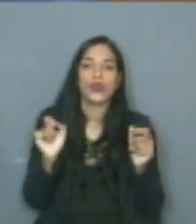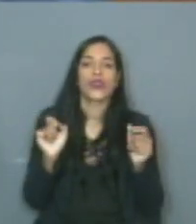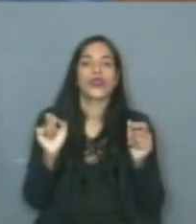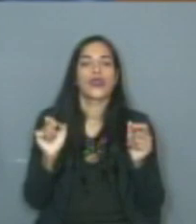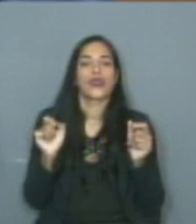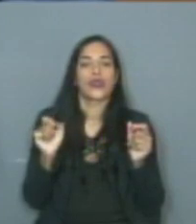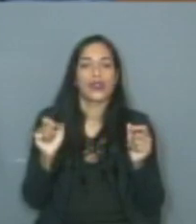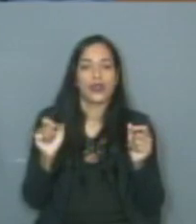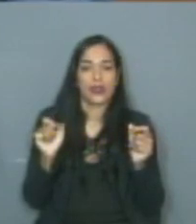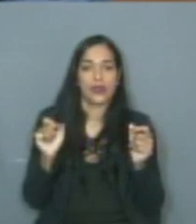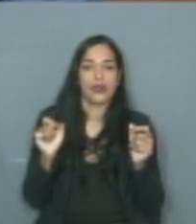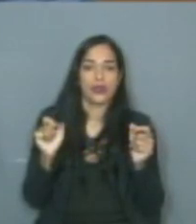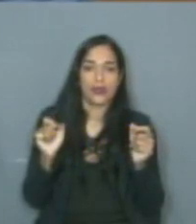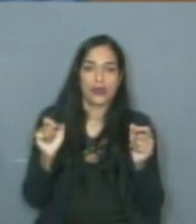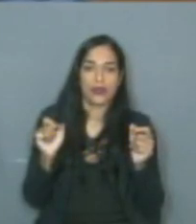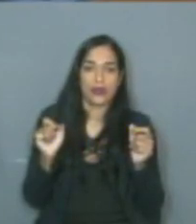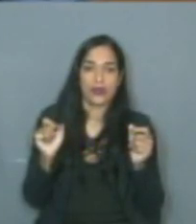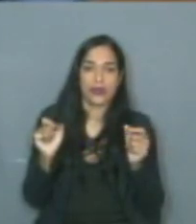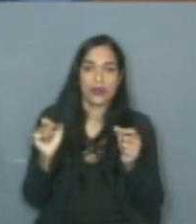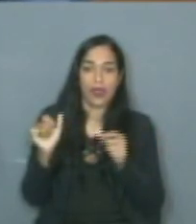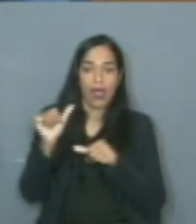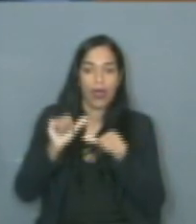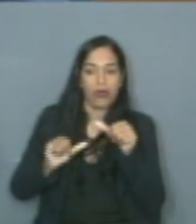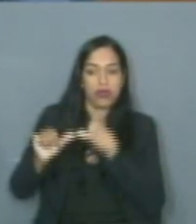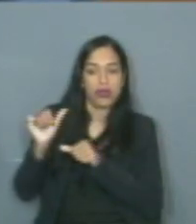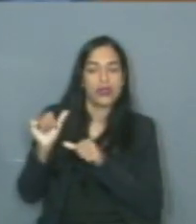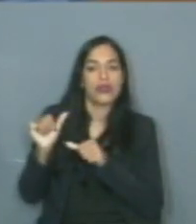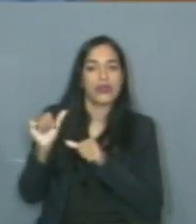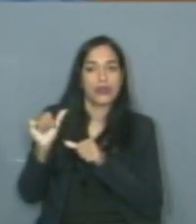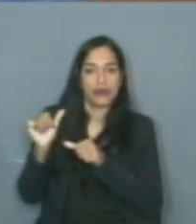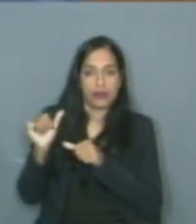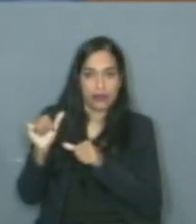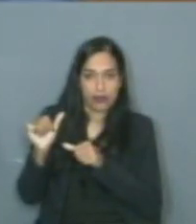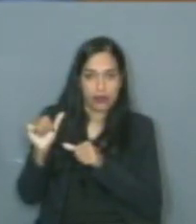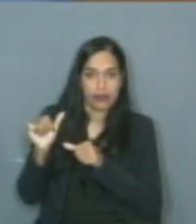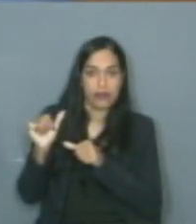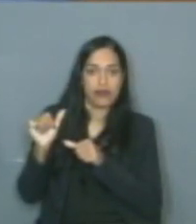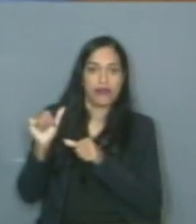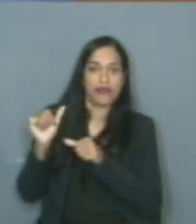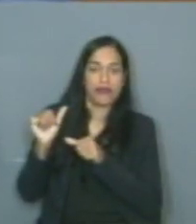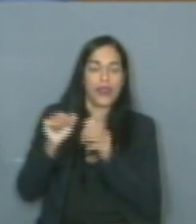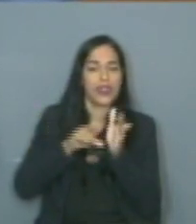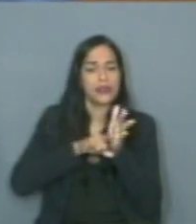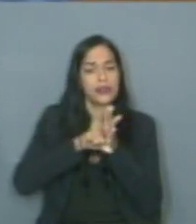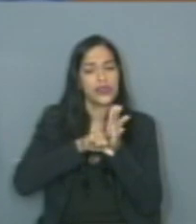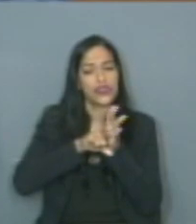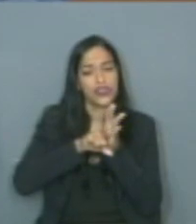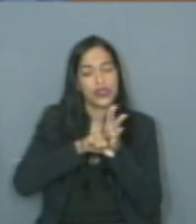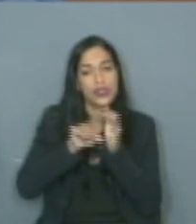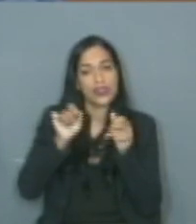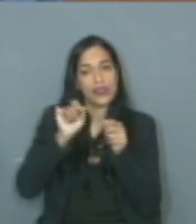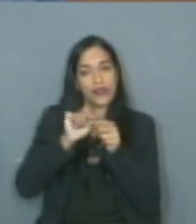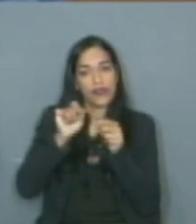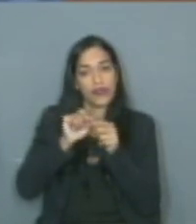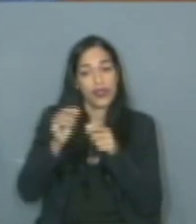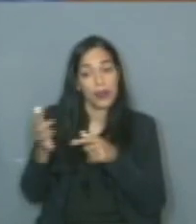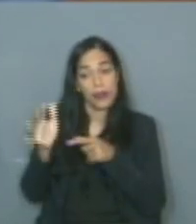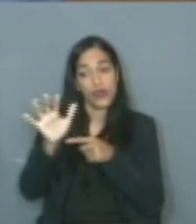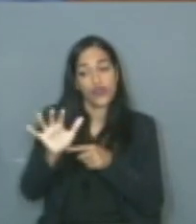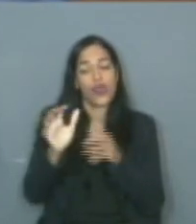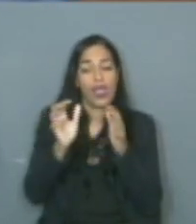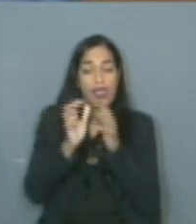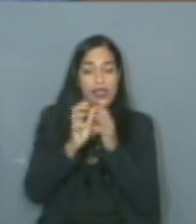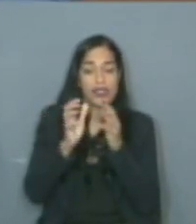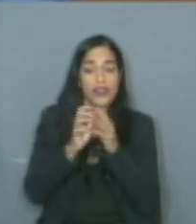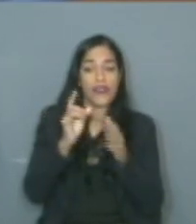uma inversão, porque após essa pesquisa que foi feita, mostrou que o Recife é